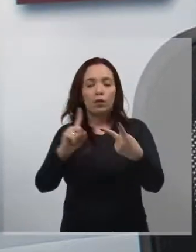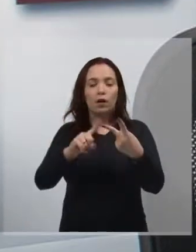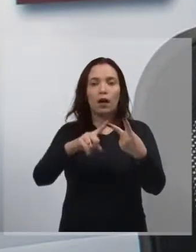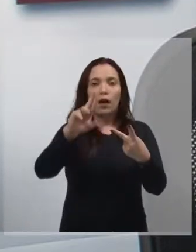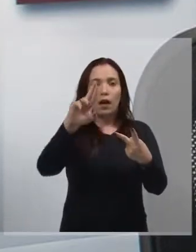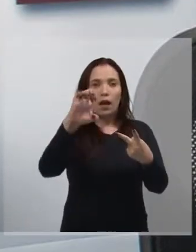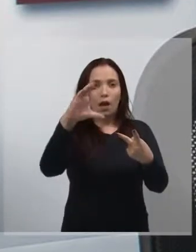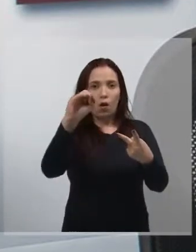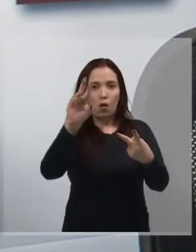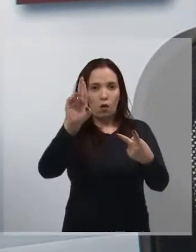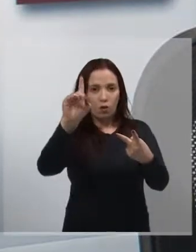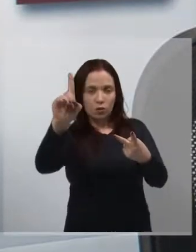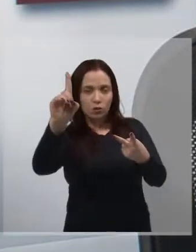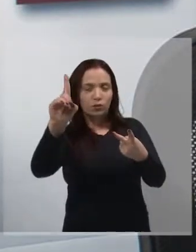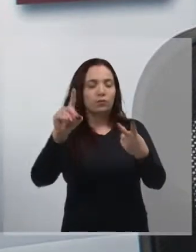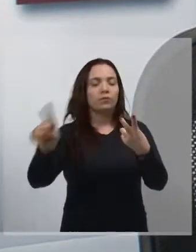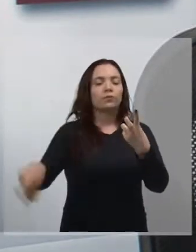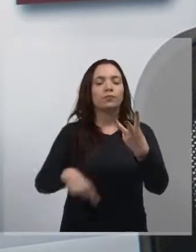a Rede